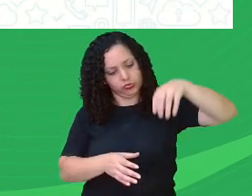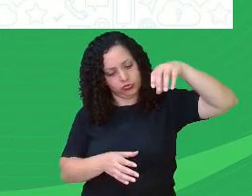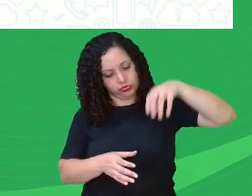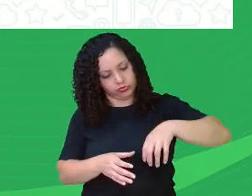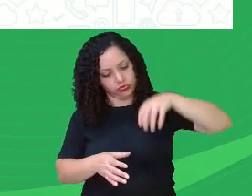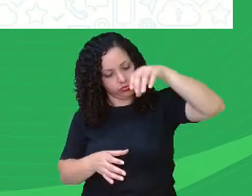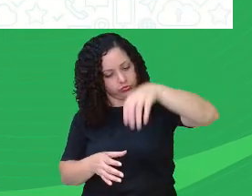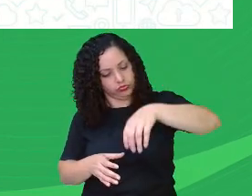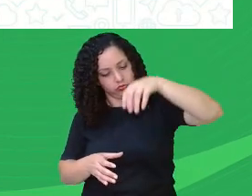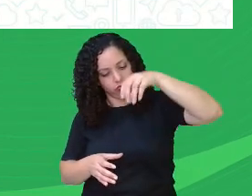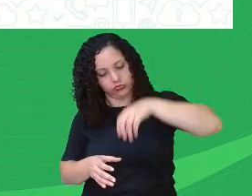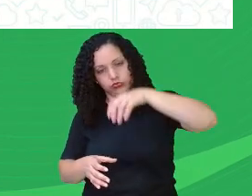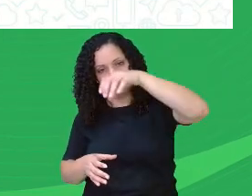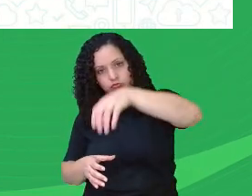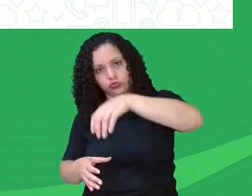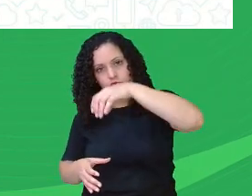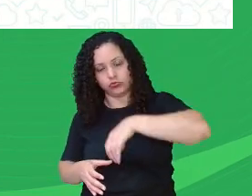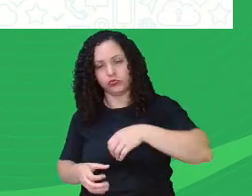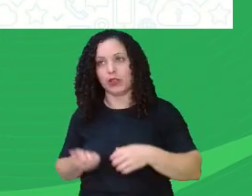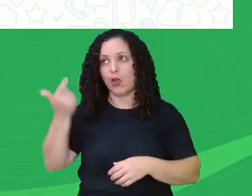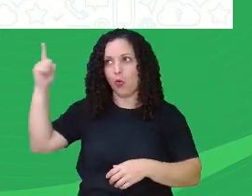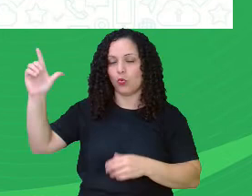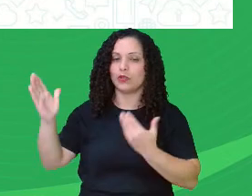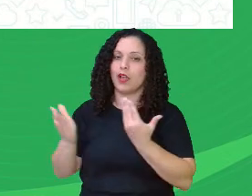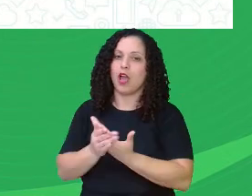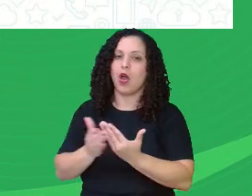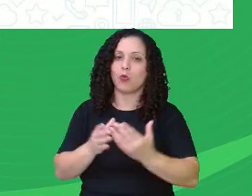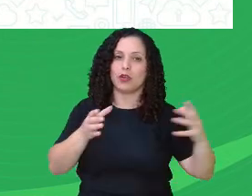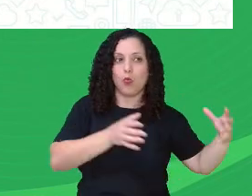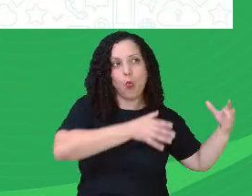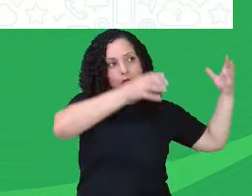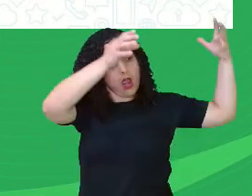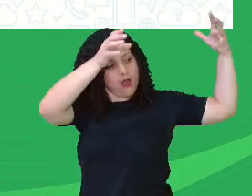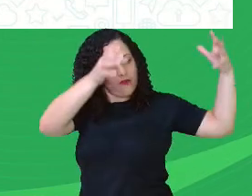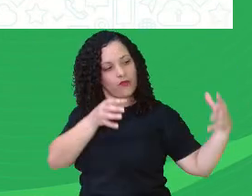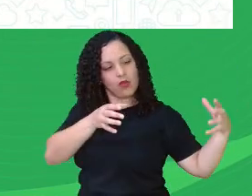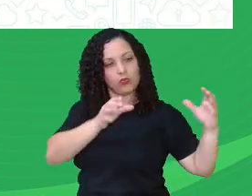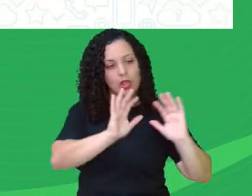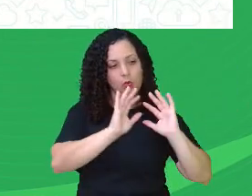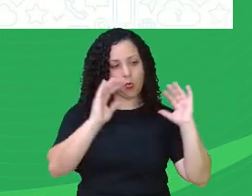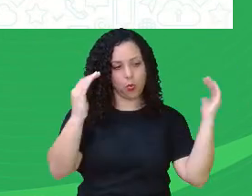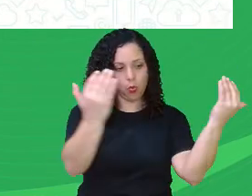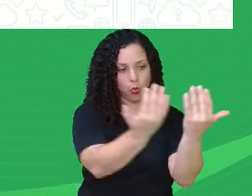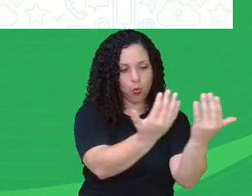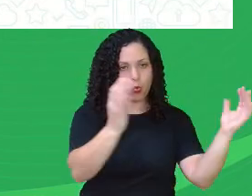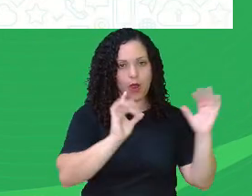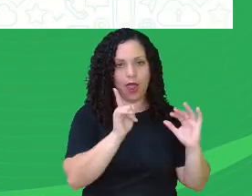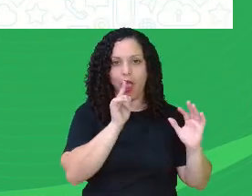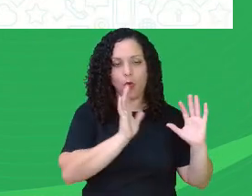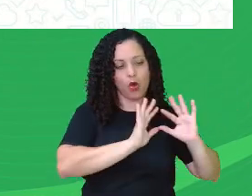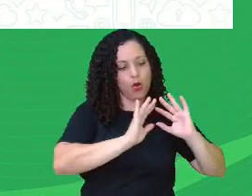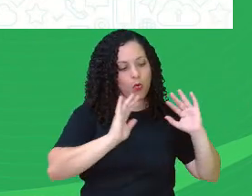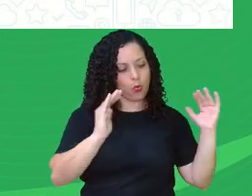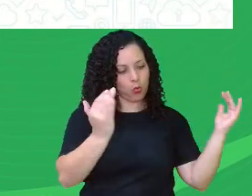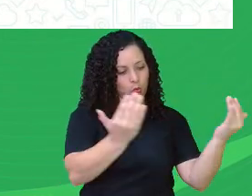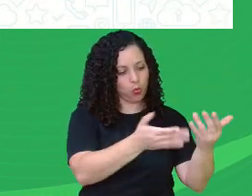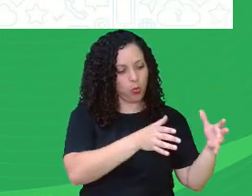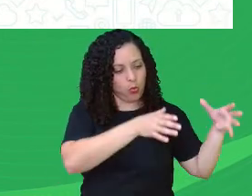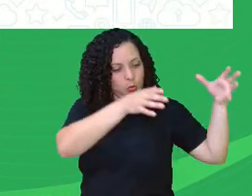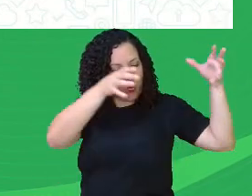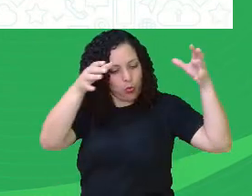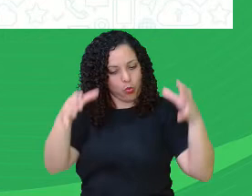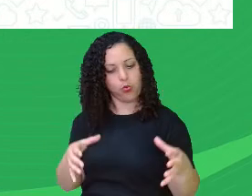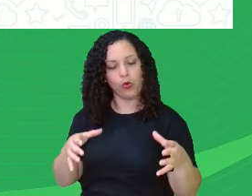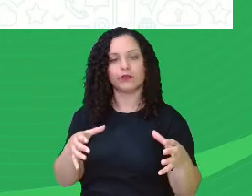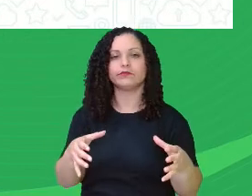nossa próxima aula, um cilindro, um garrafão de água de cilíndrica, por exemplo, e eu quero botar numa garrafa menores de cilindro. Aí